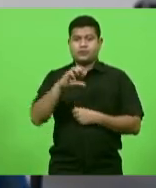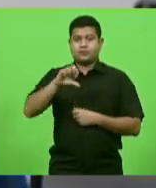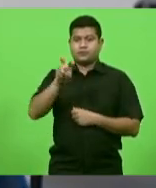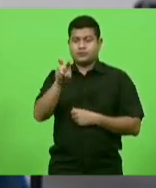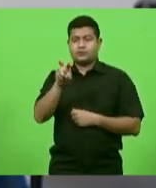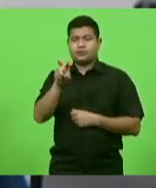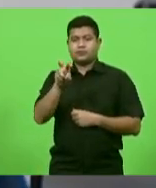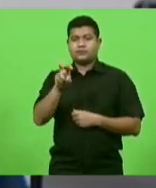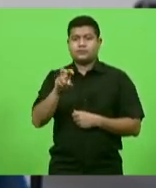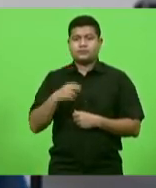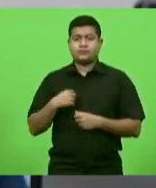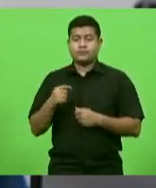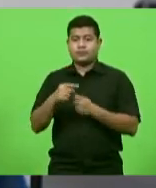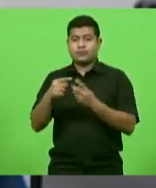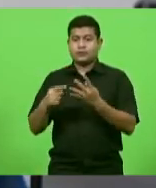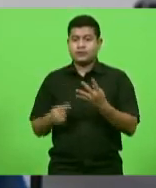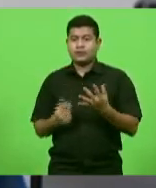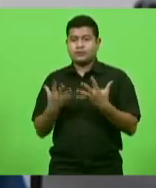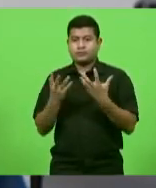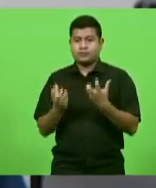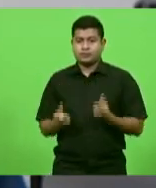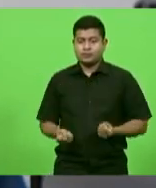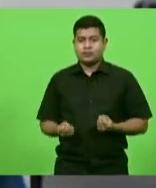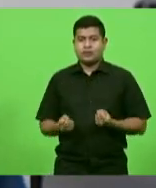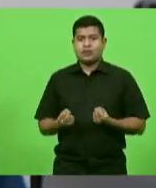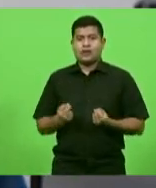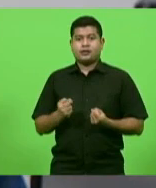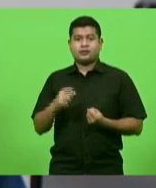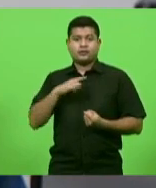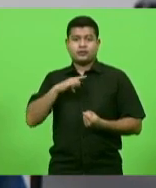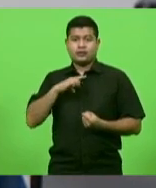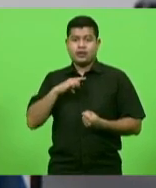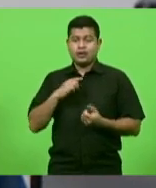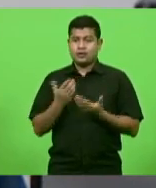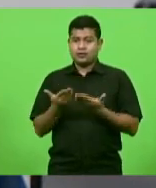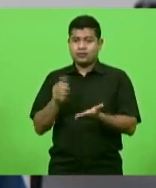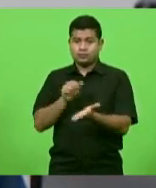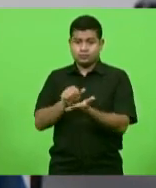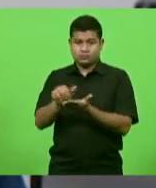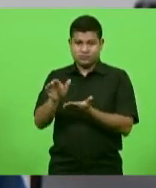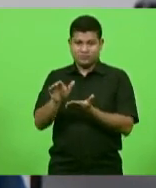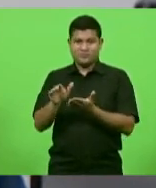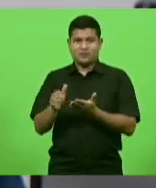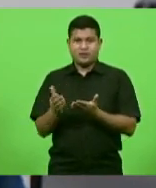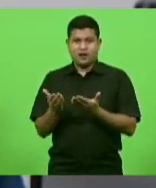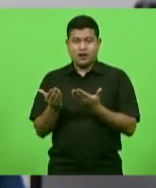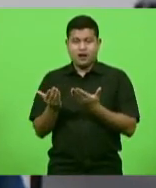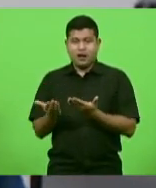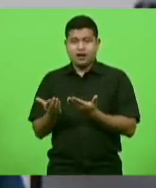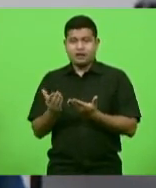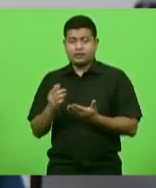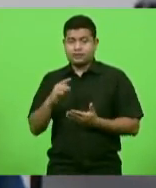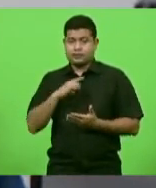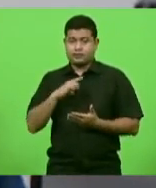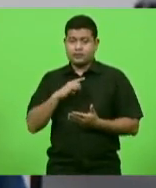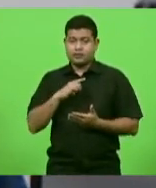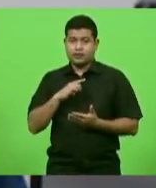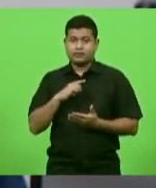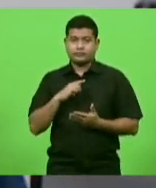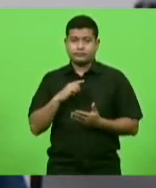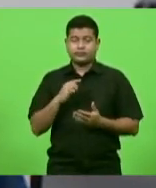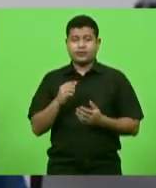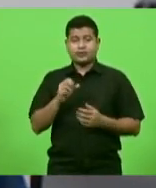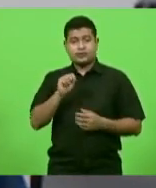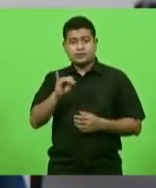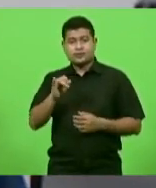e o que respeitar os critérios para a aferição da existência de justa causa em si por Pinheiro a existência de indícios razoáveis de autoria